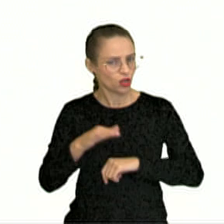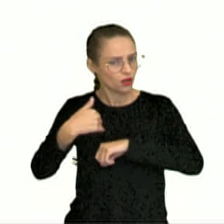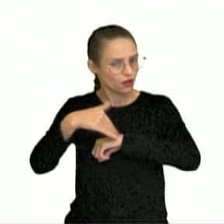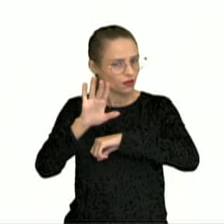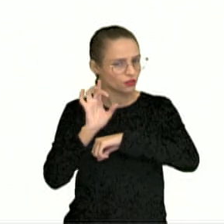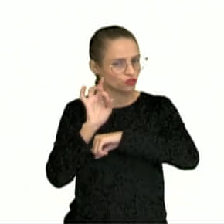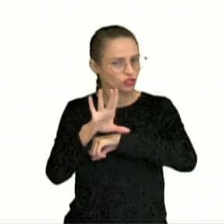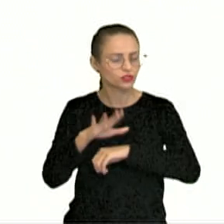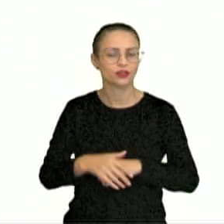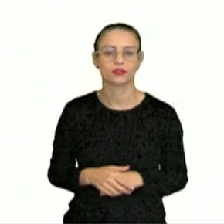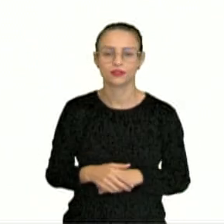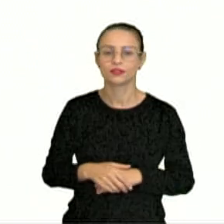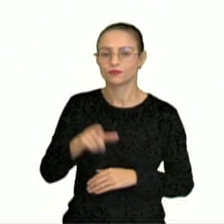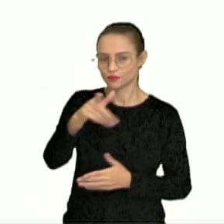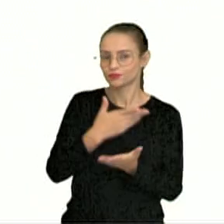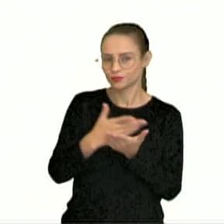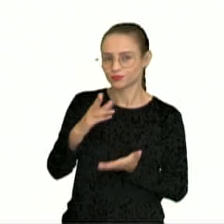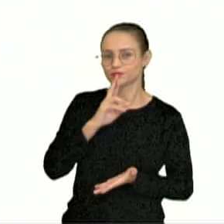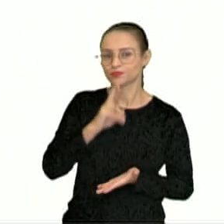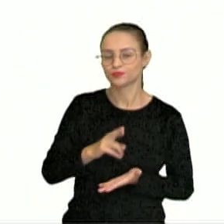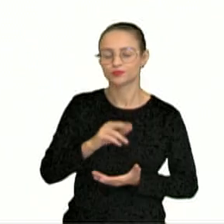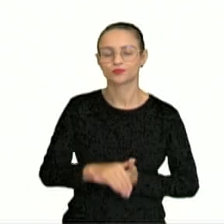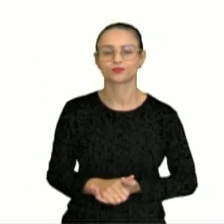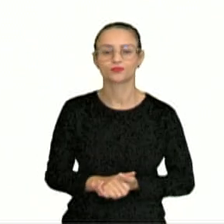essa resposta, então comece.